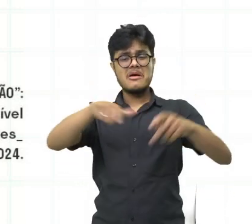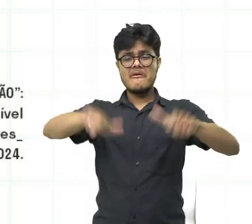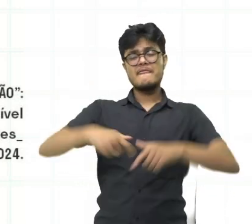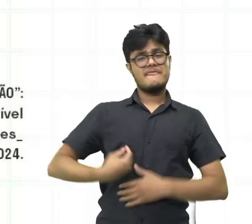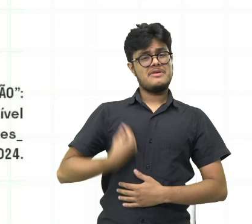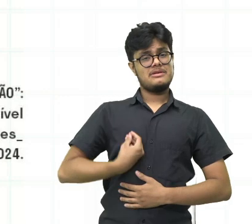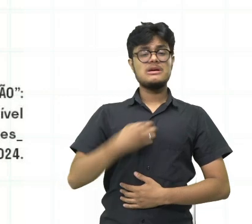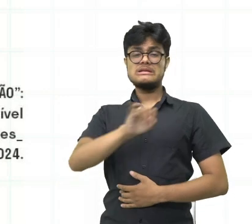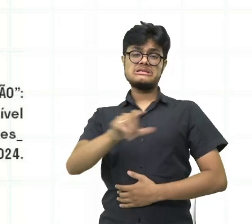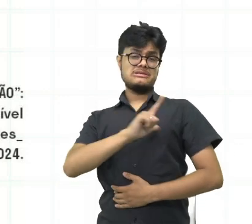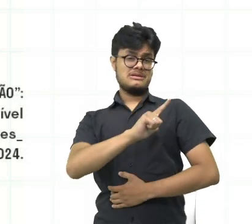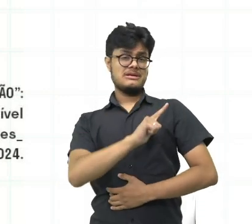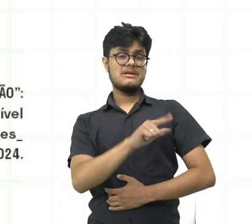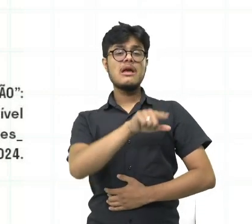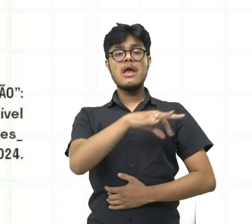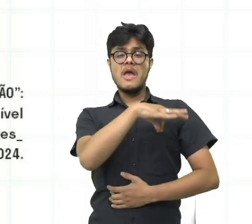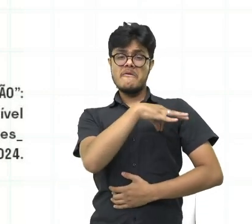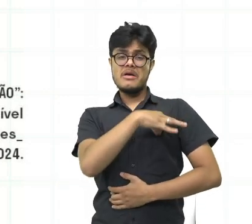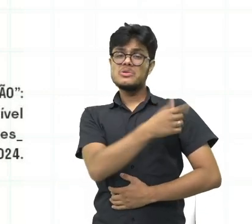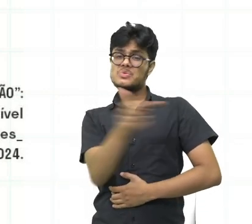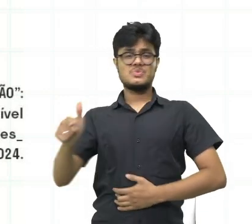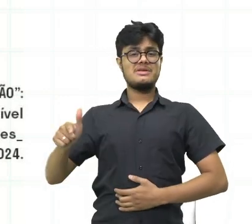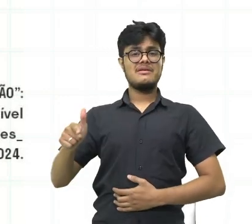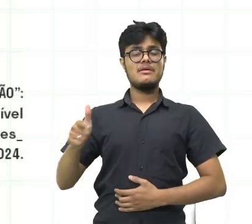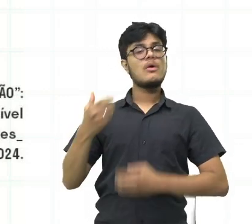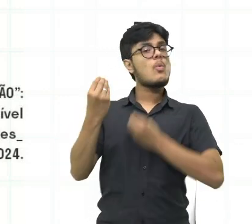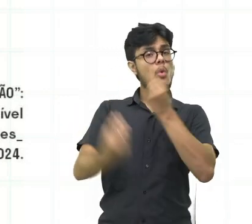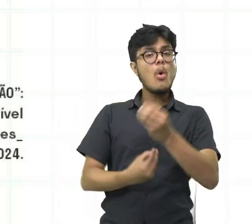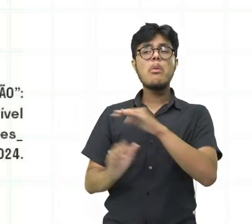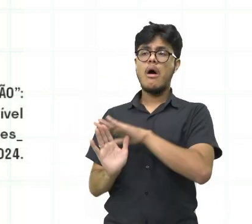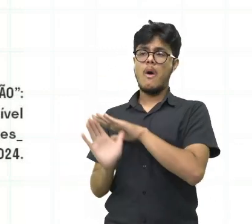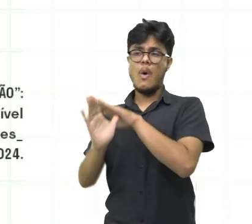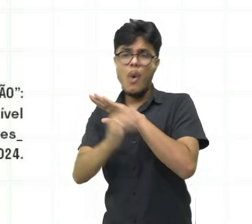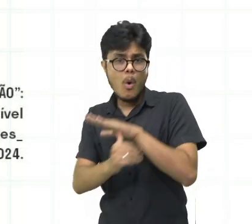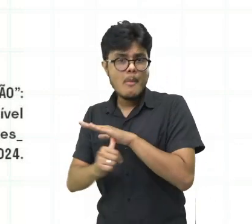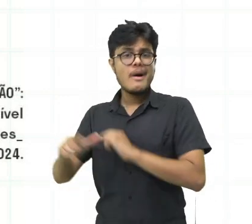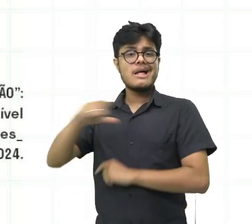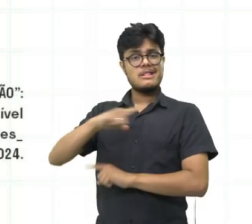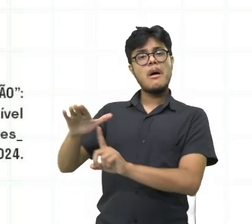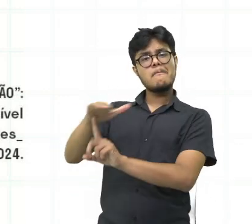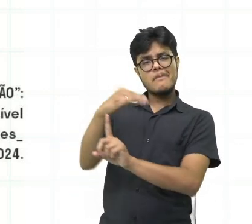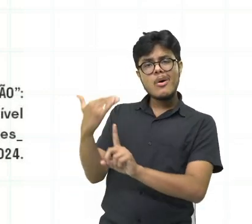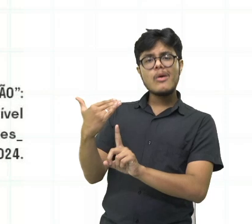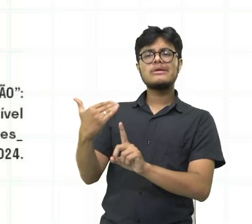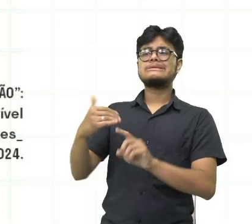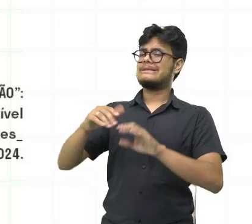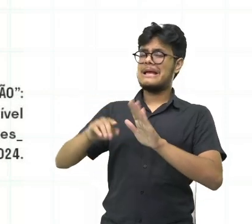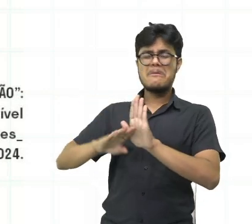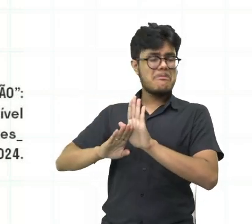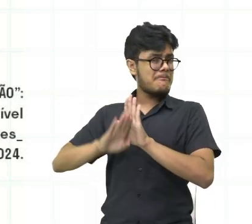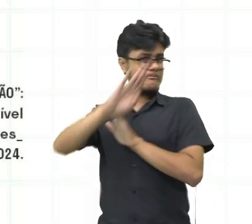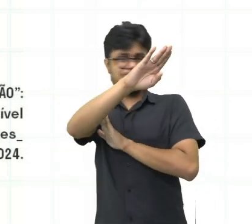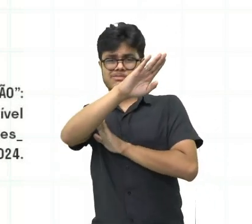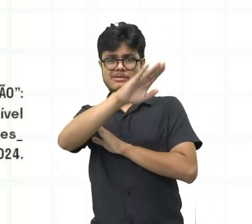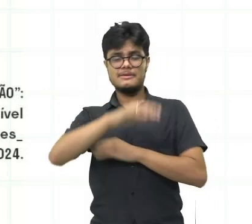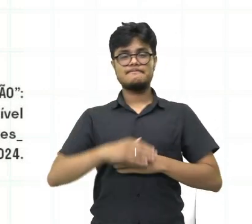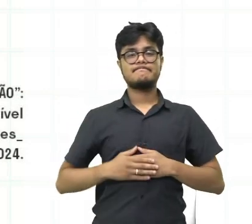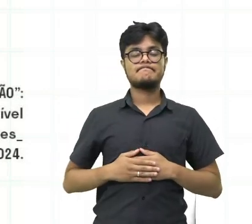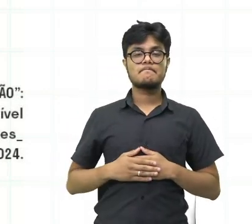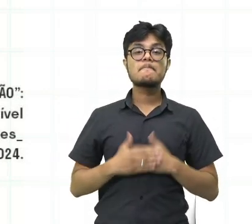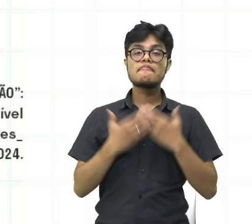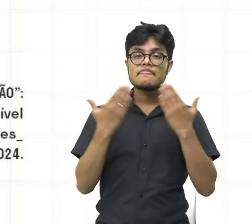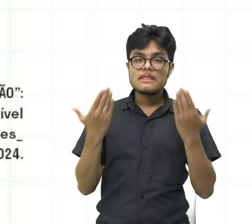há policiamento, as mortes e assaltos, com certeza, podem aumentar.